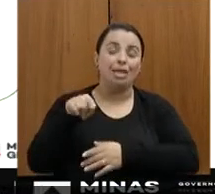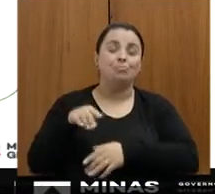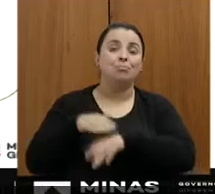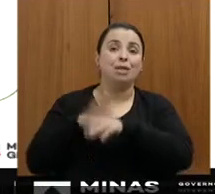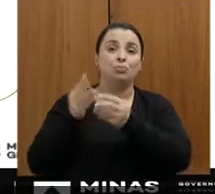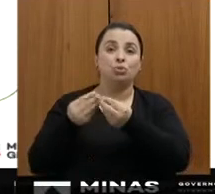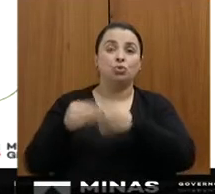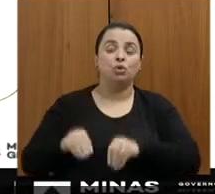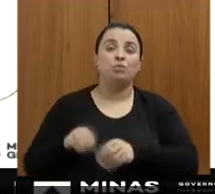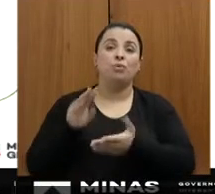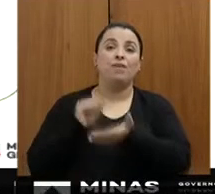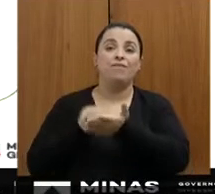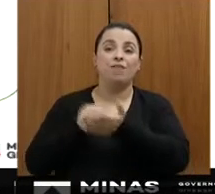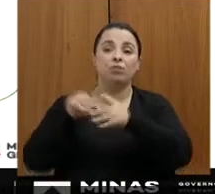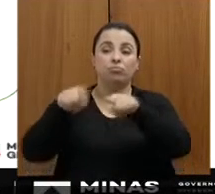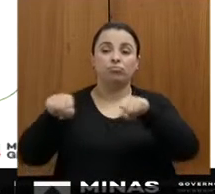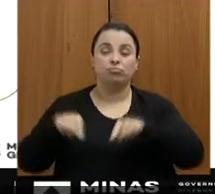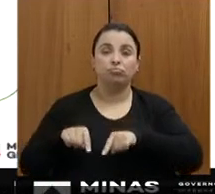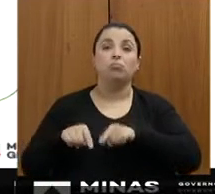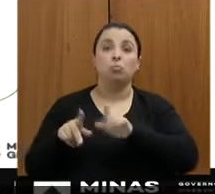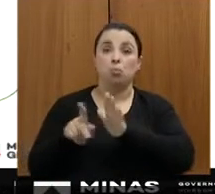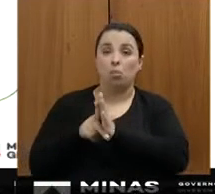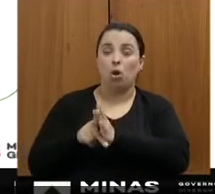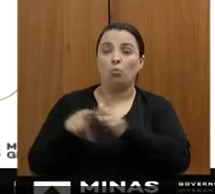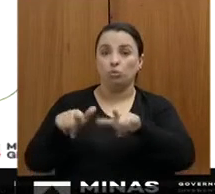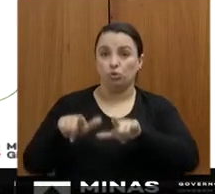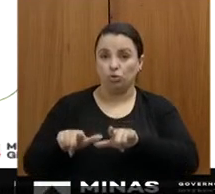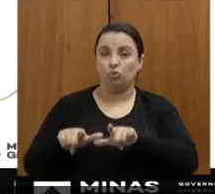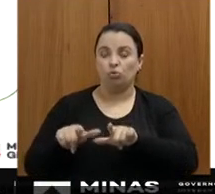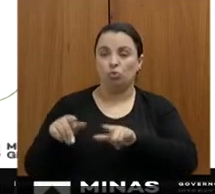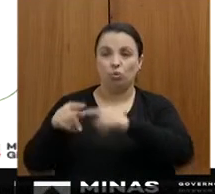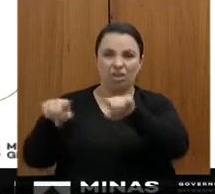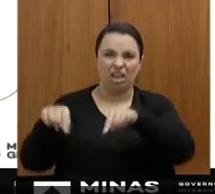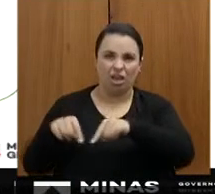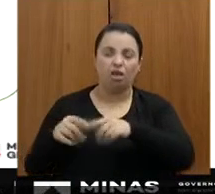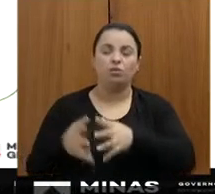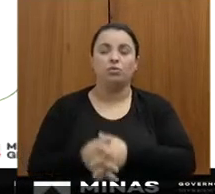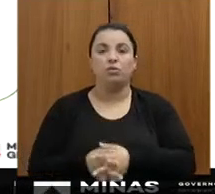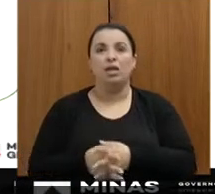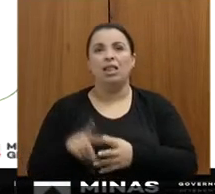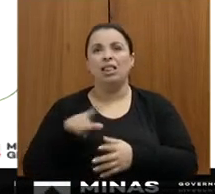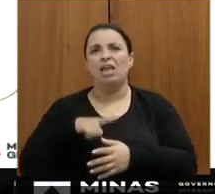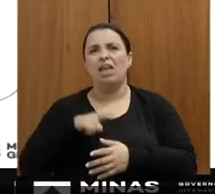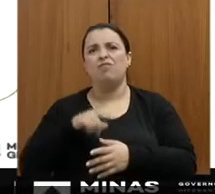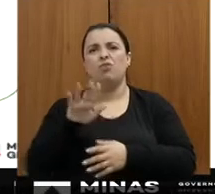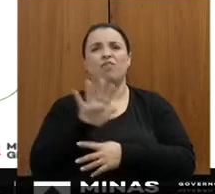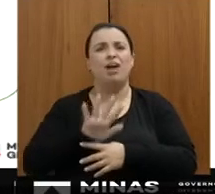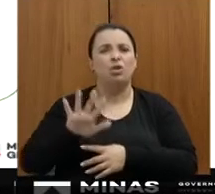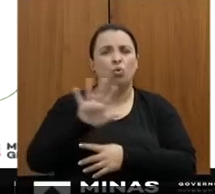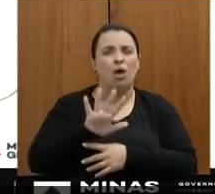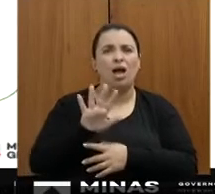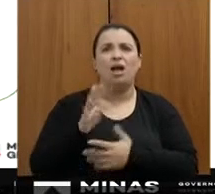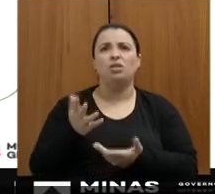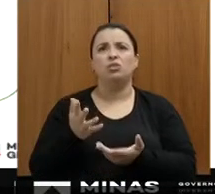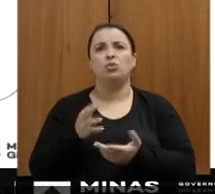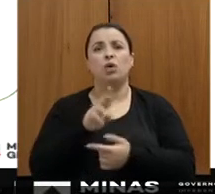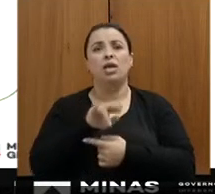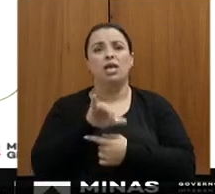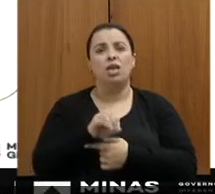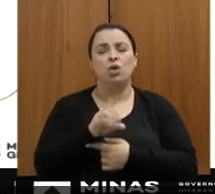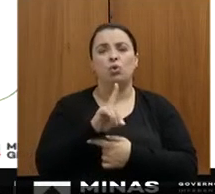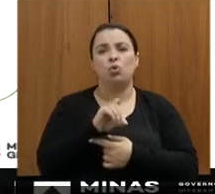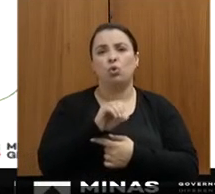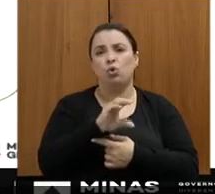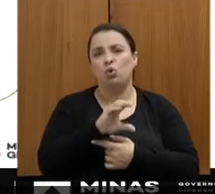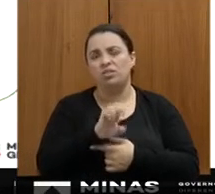Tivemos municípios na área central, tivemos municípios na região do Vale do Aço, na região do Vale do Rio Doce, na região do